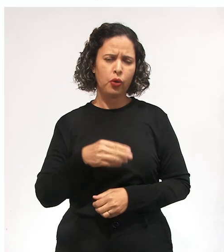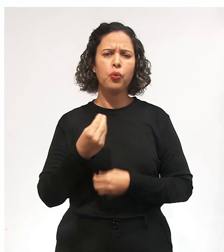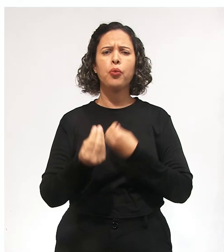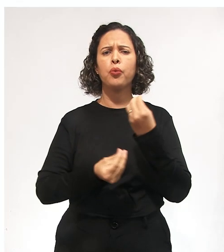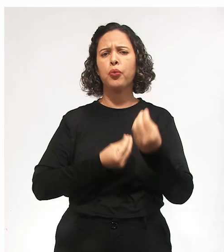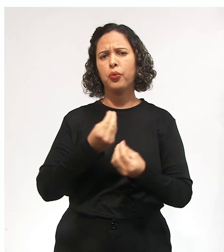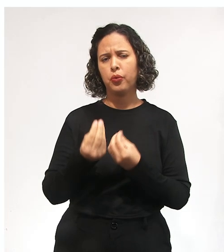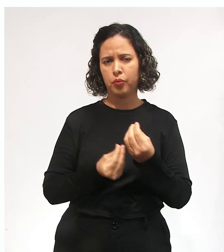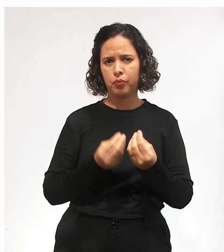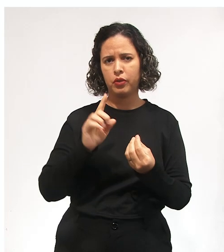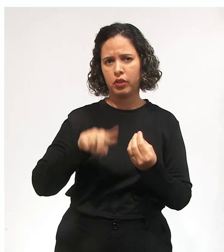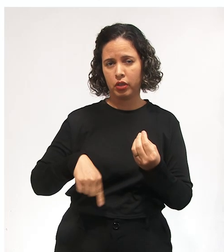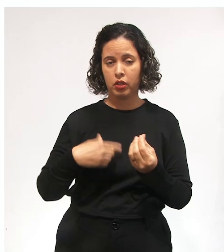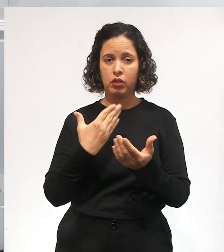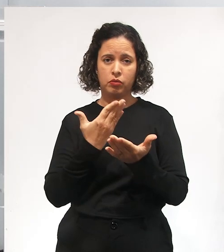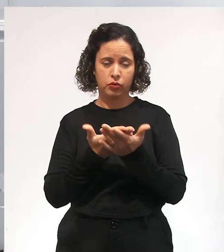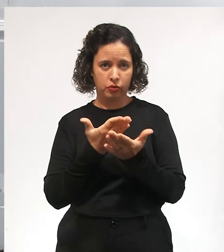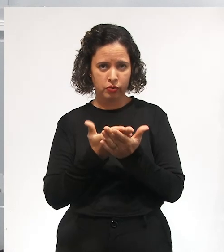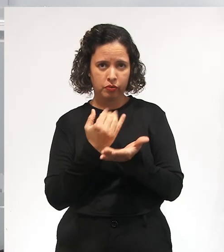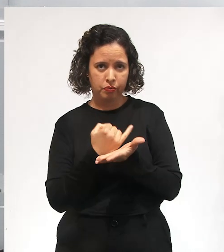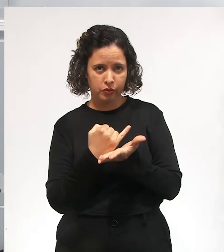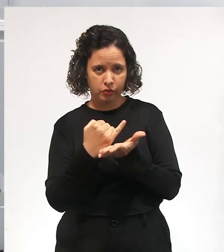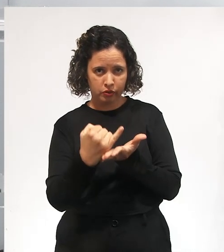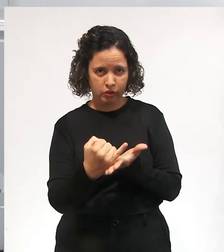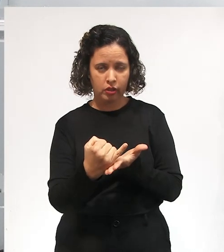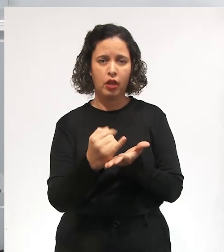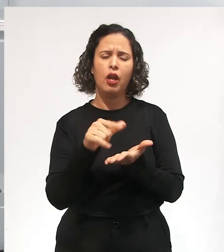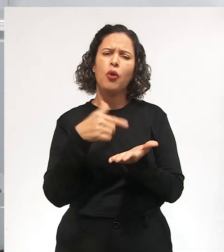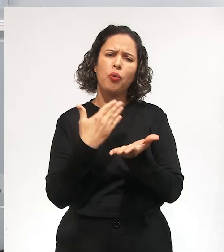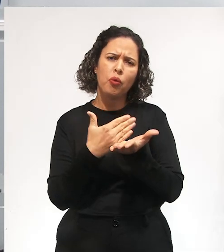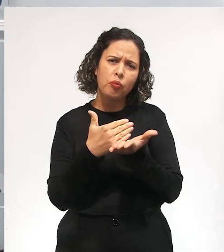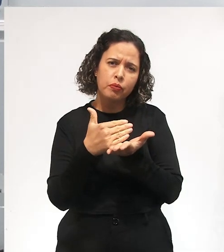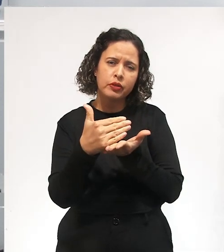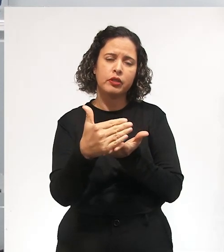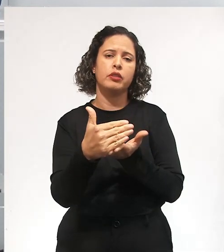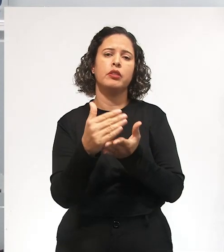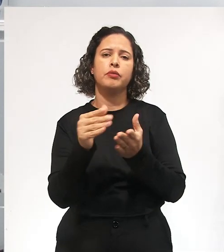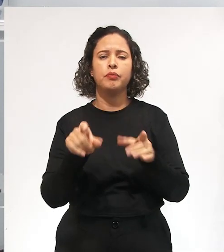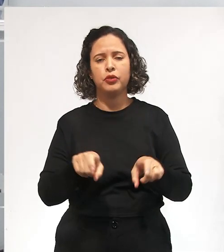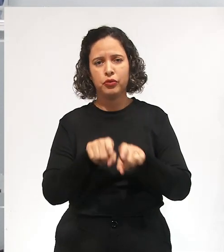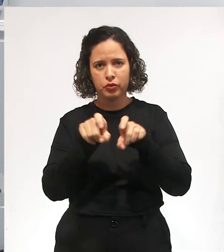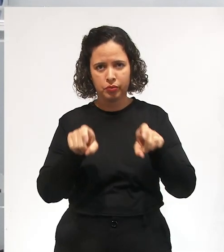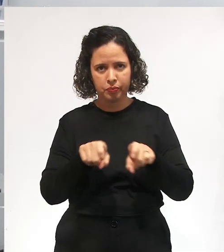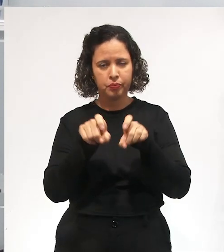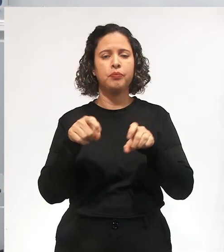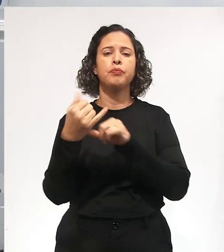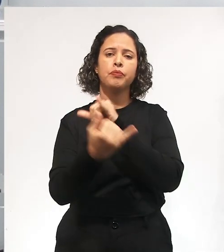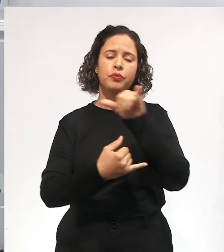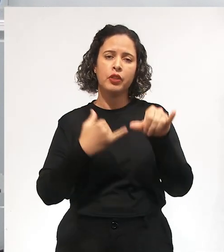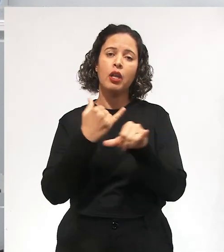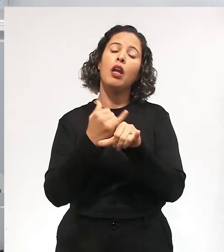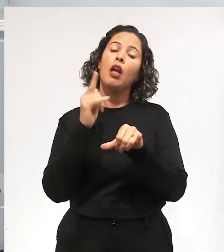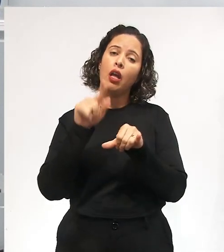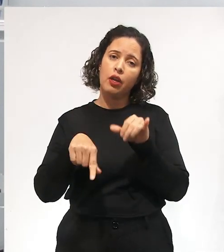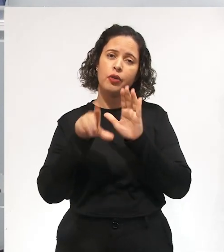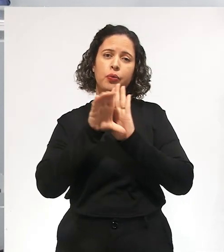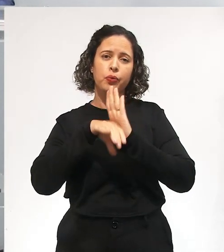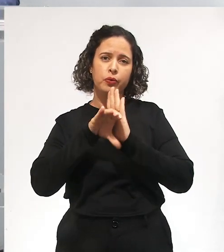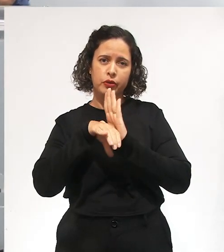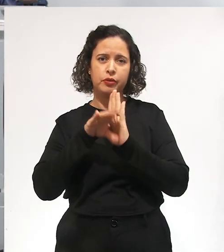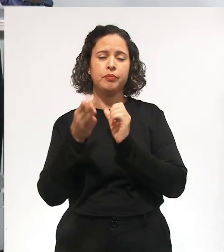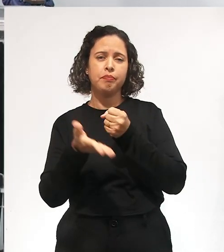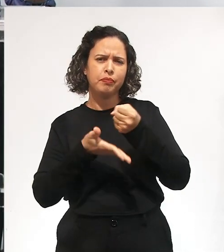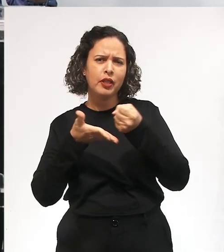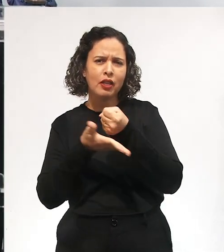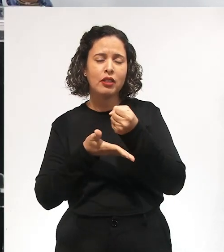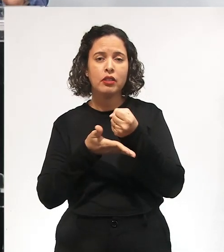é uma aula introdutória, de introdução à informática, nós vamos começar com conceitos básicos, né? E o